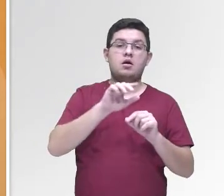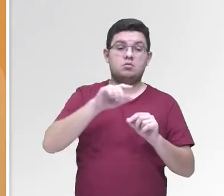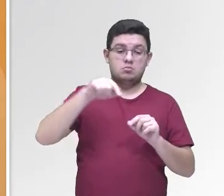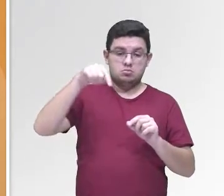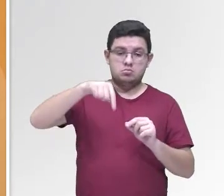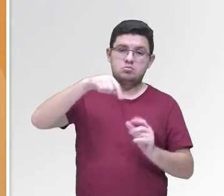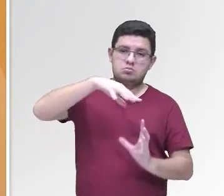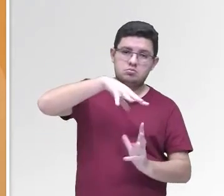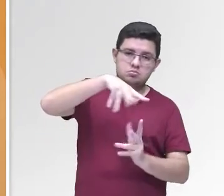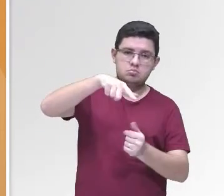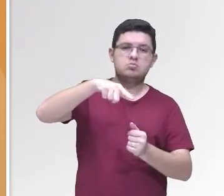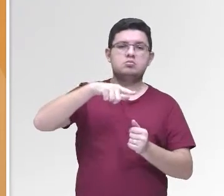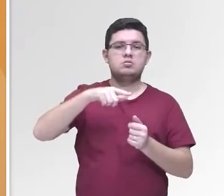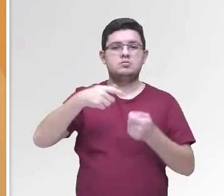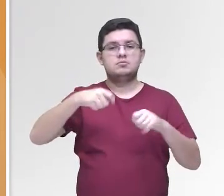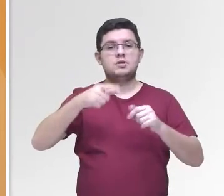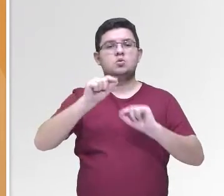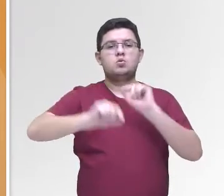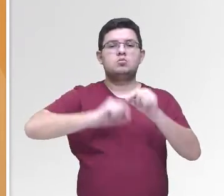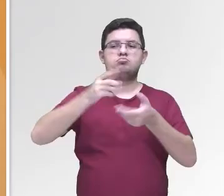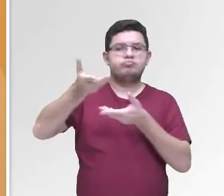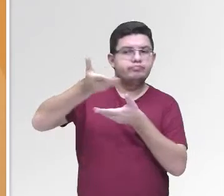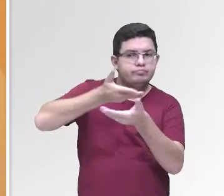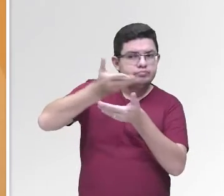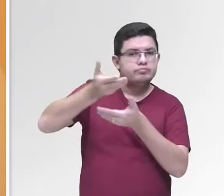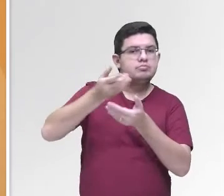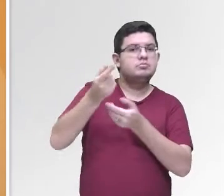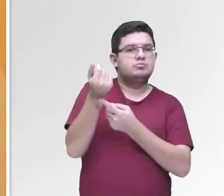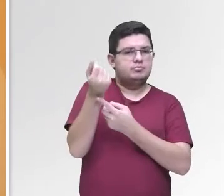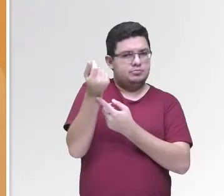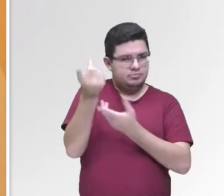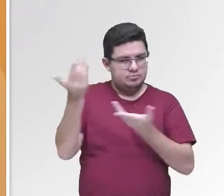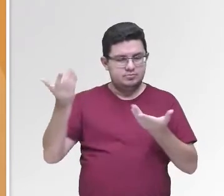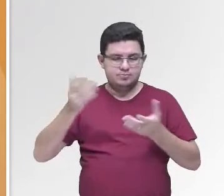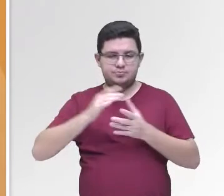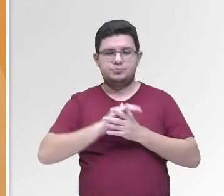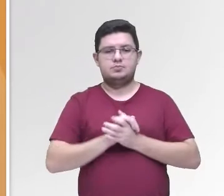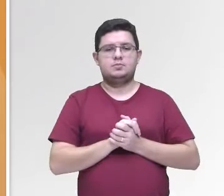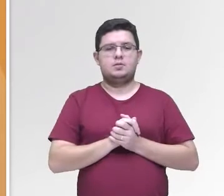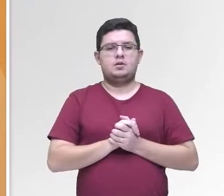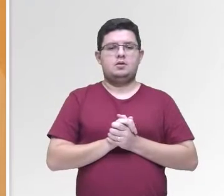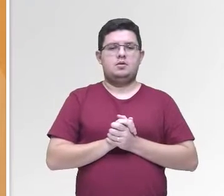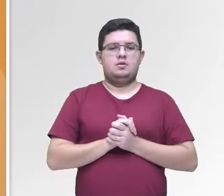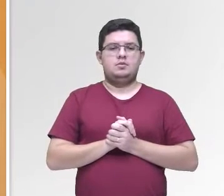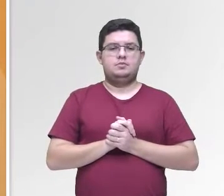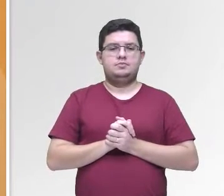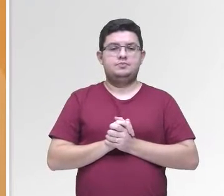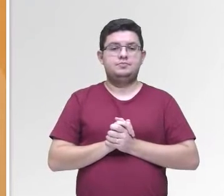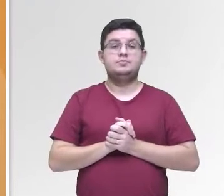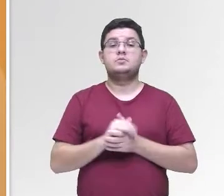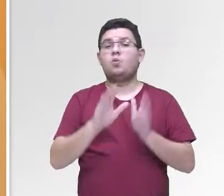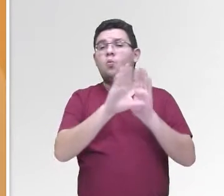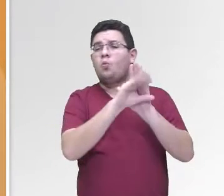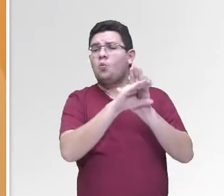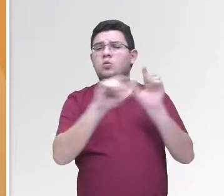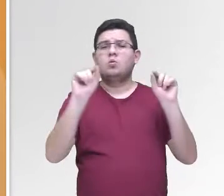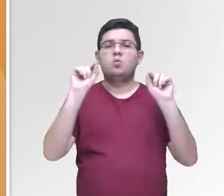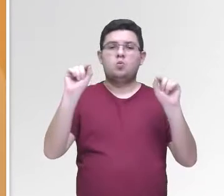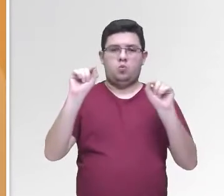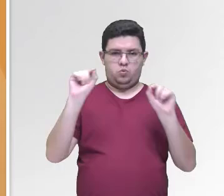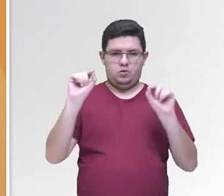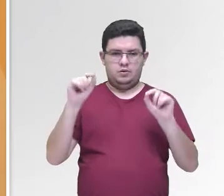pessoal, ok? Então, vamos começar a falar sobre o capitalismo? Vamos lá. Mas então, né? O que